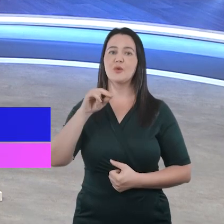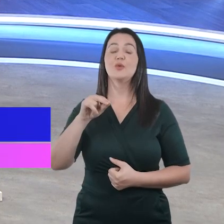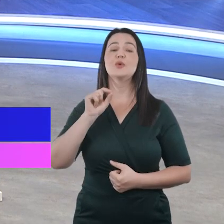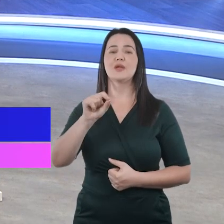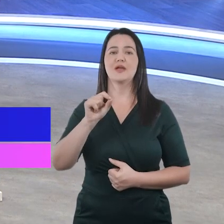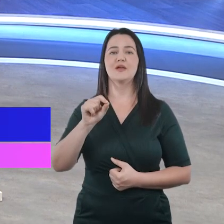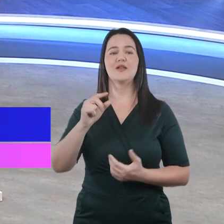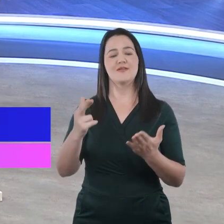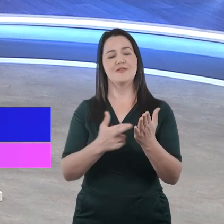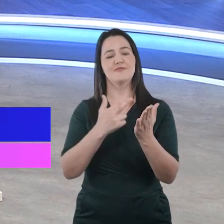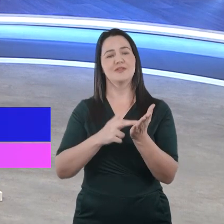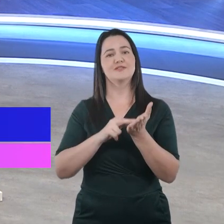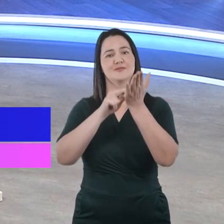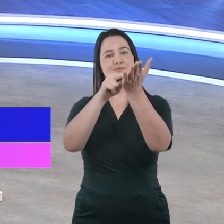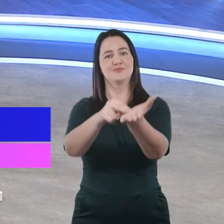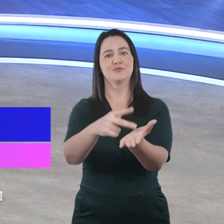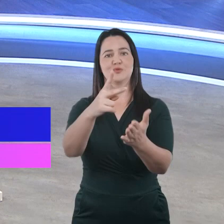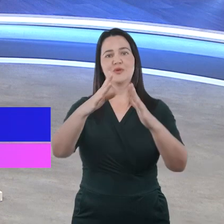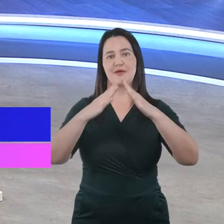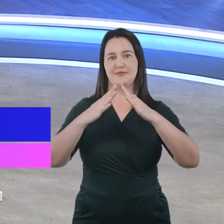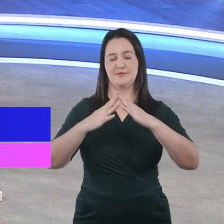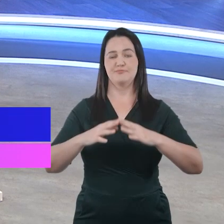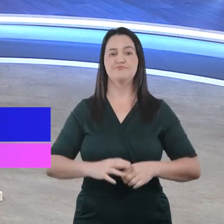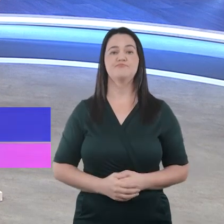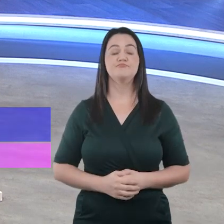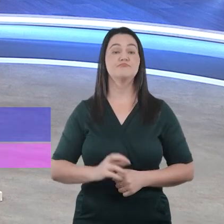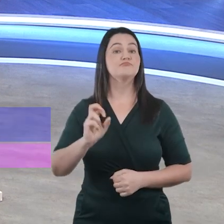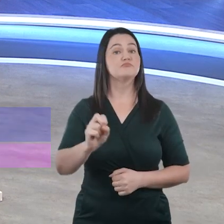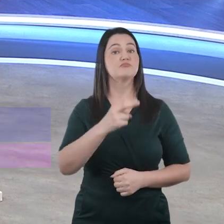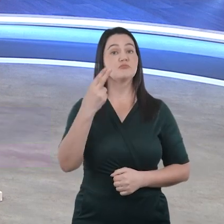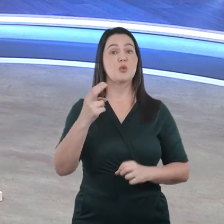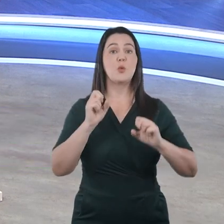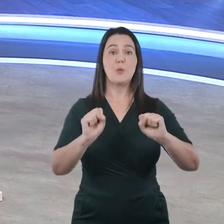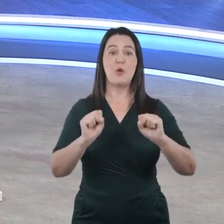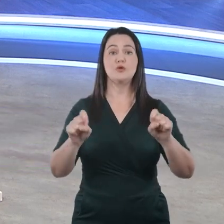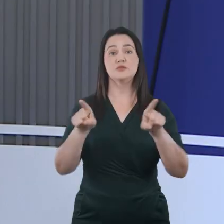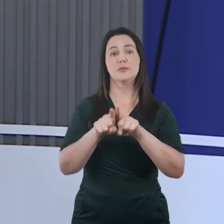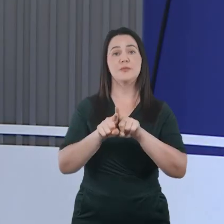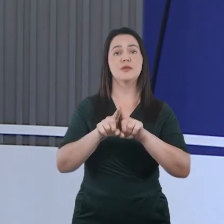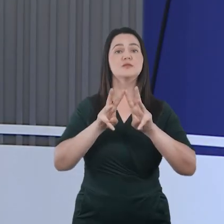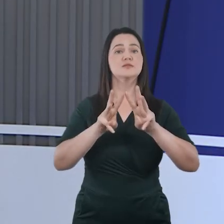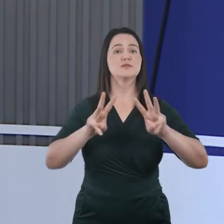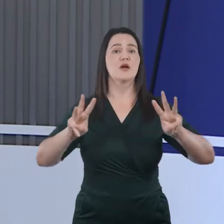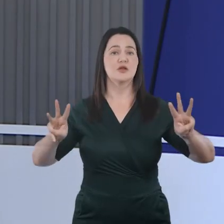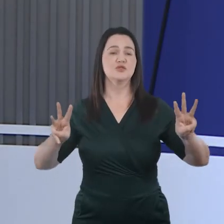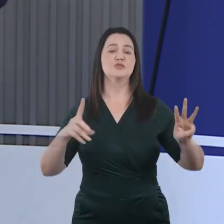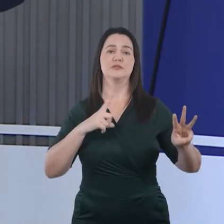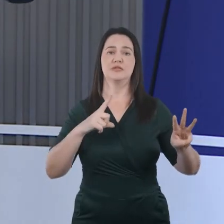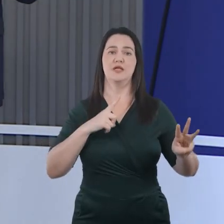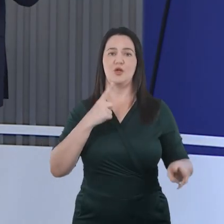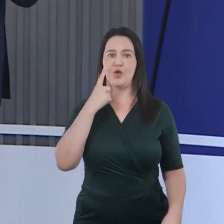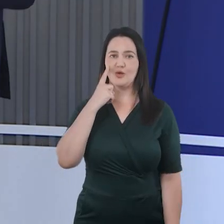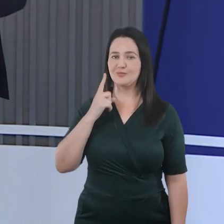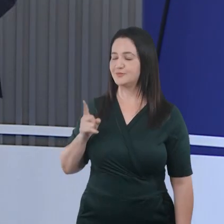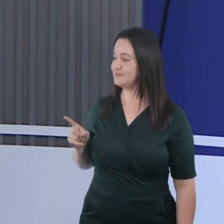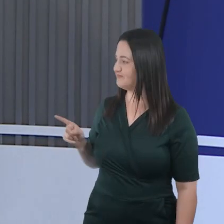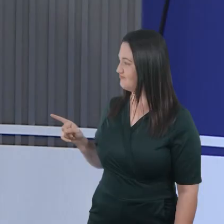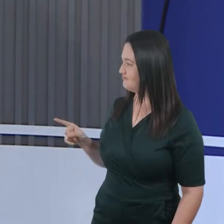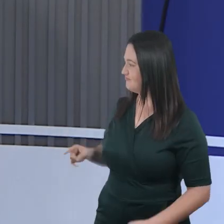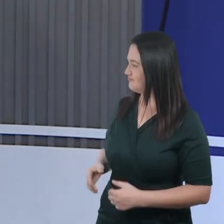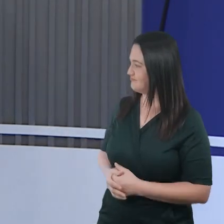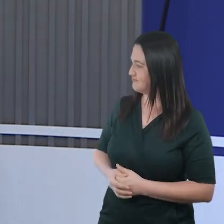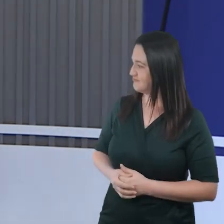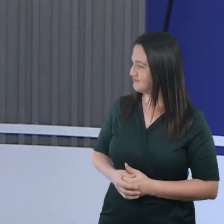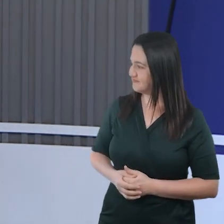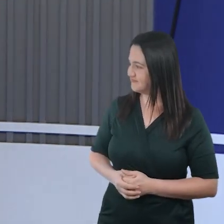matrícula na escola bíblica. E você vai receber Jesus, o restaurador da vida. Ou você pode também ir no nosso site. O site